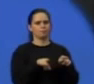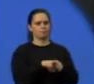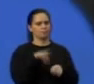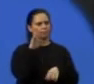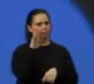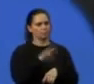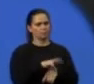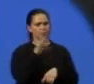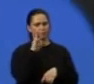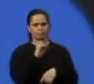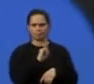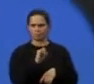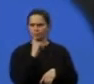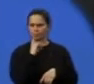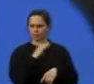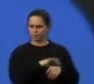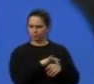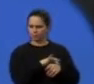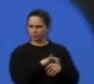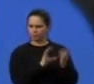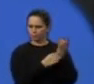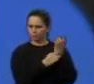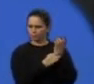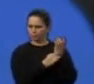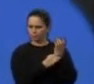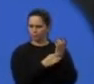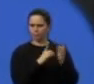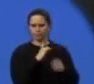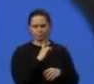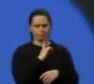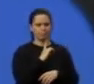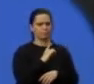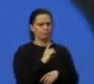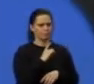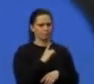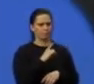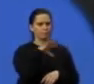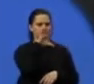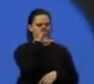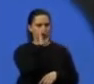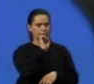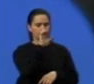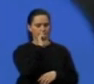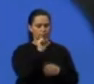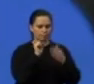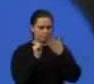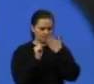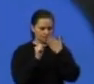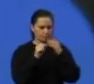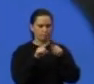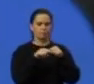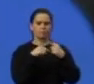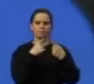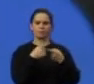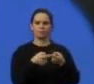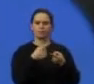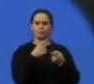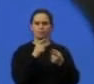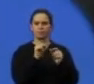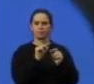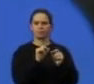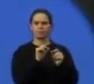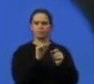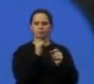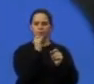a circulação do indivíduo, depois as vias aéreas e posteriormente